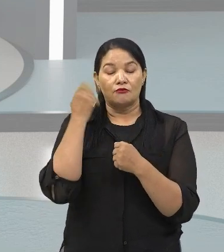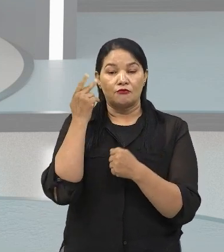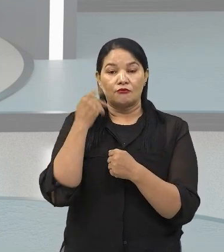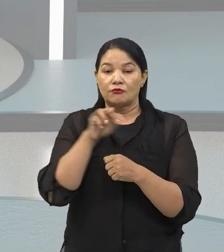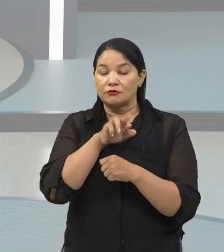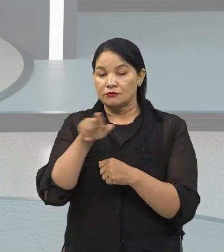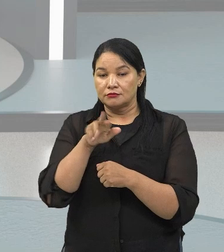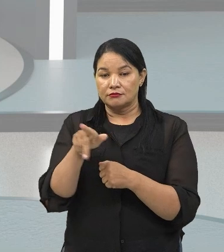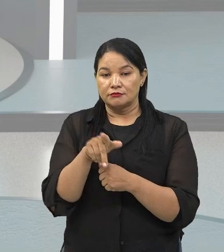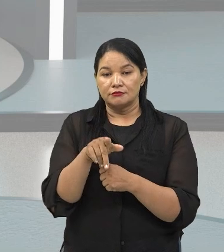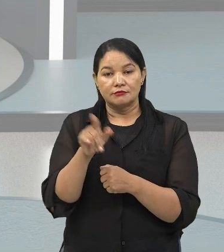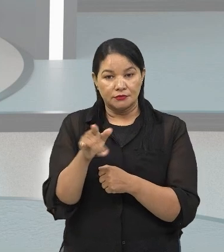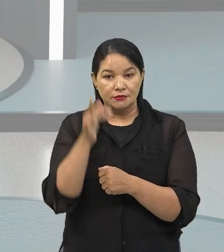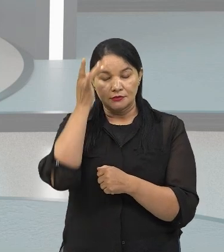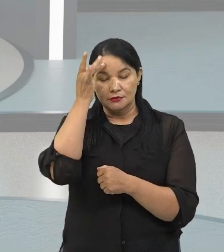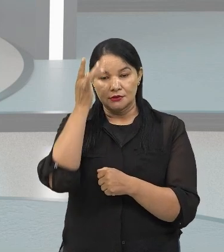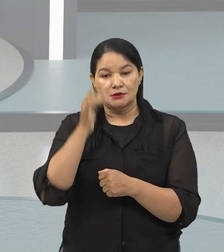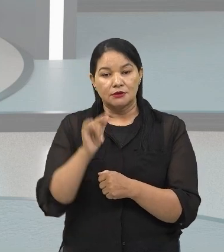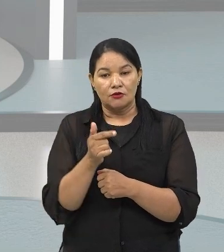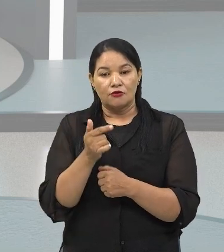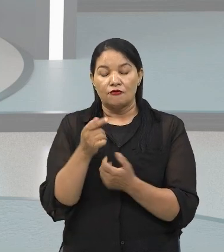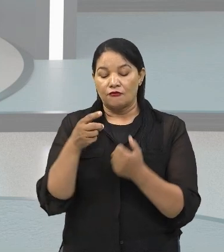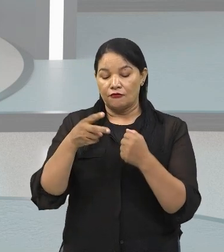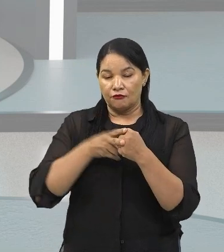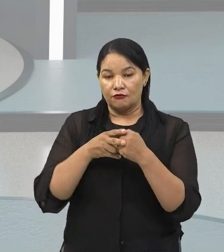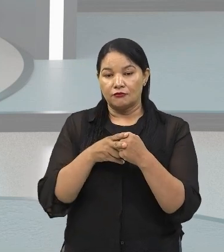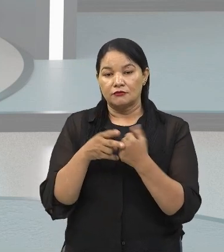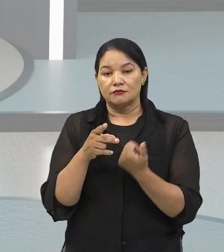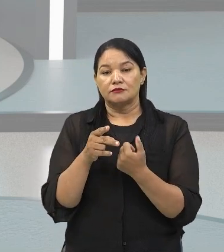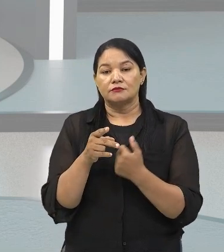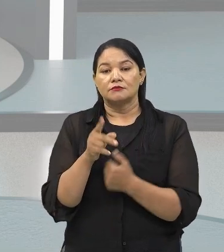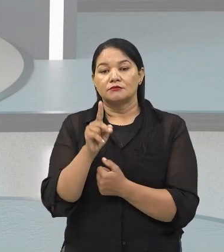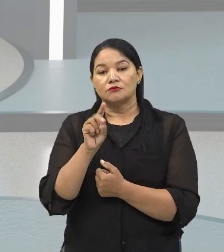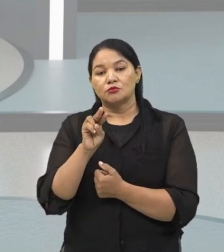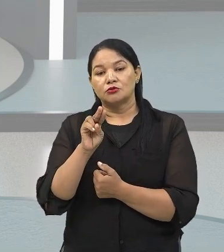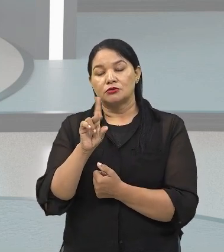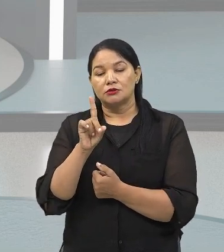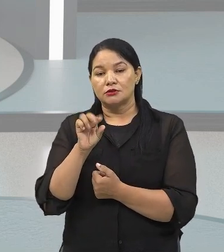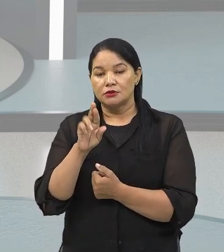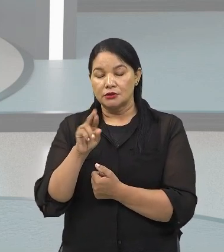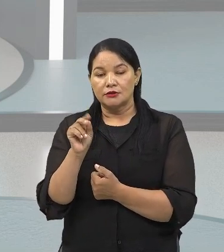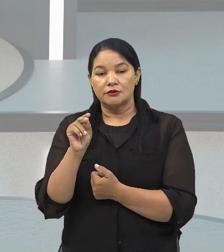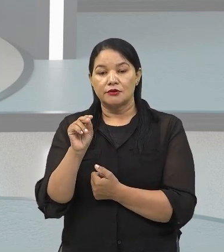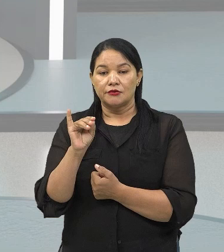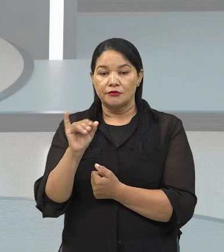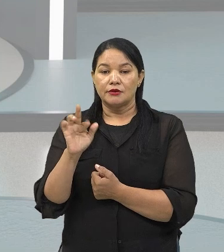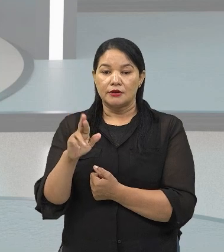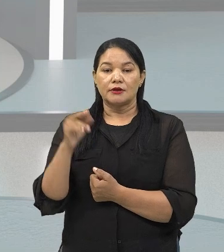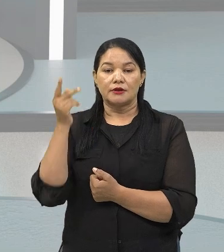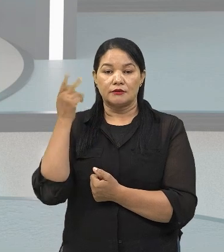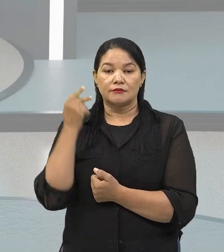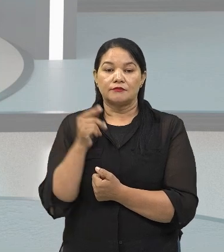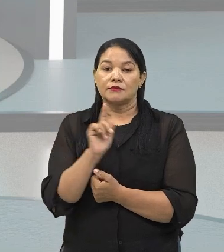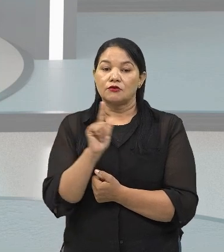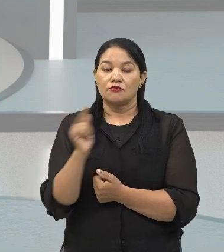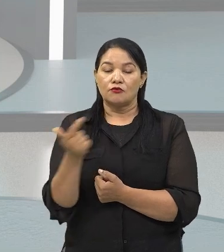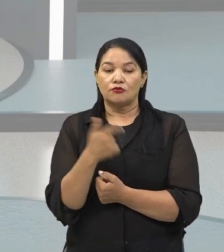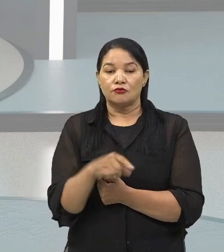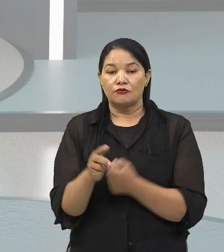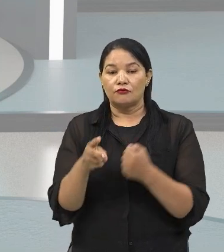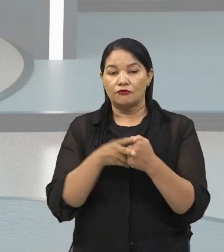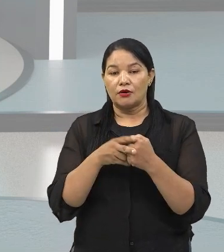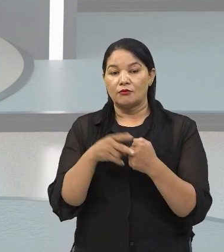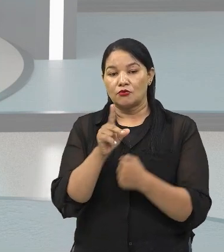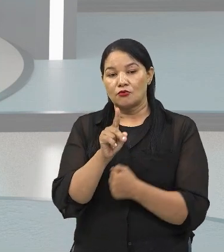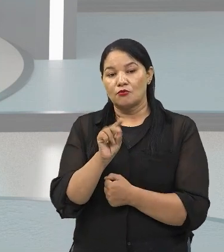aí ciente disso? Embora que o verbo pudrir seja regular. Depois nós temos puesto, o último lá,